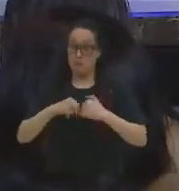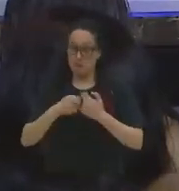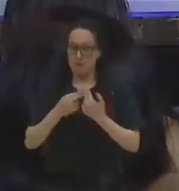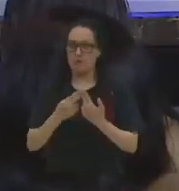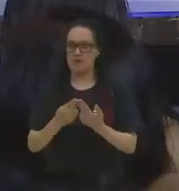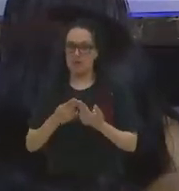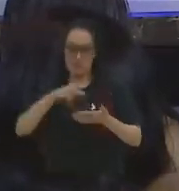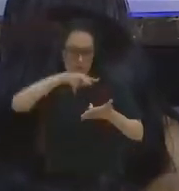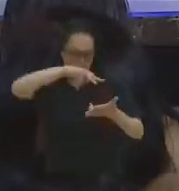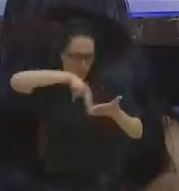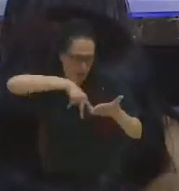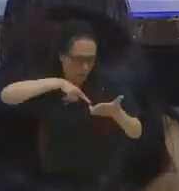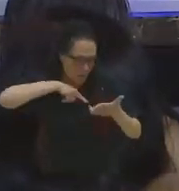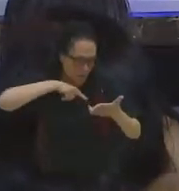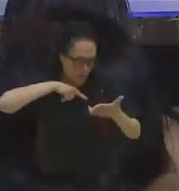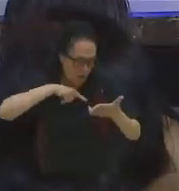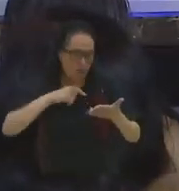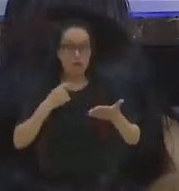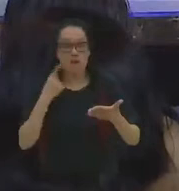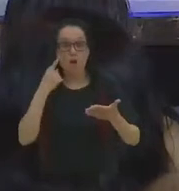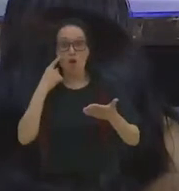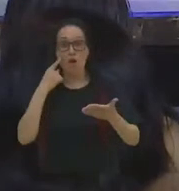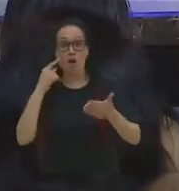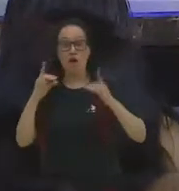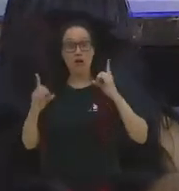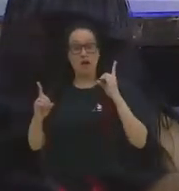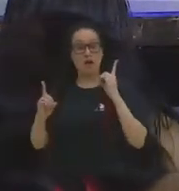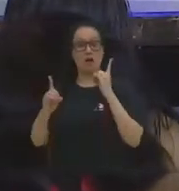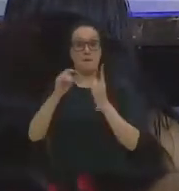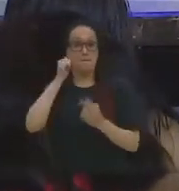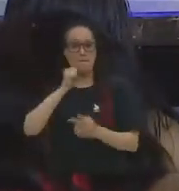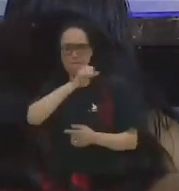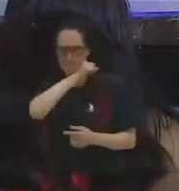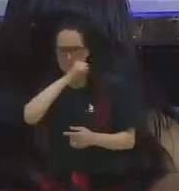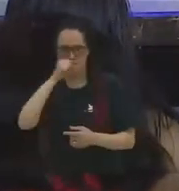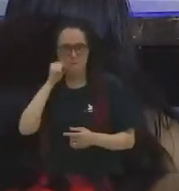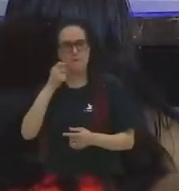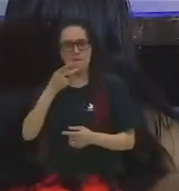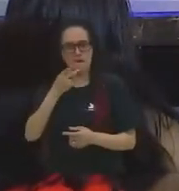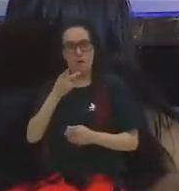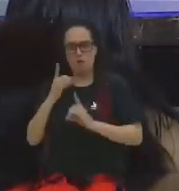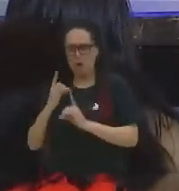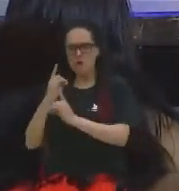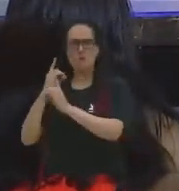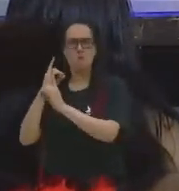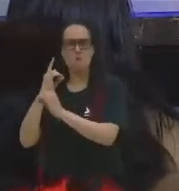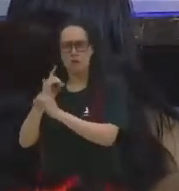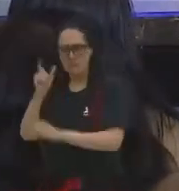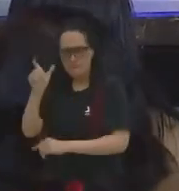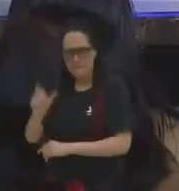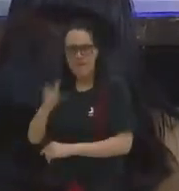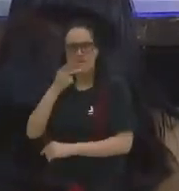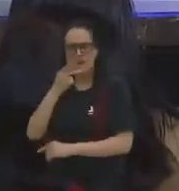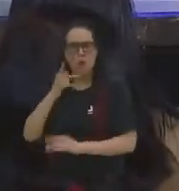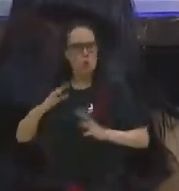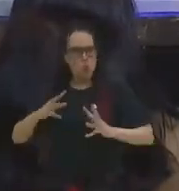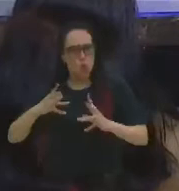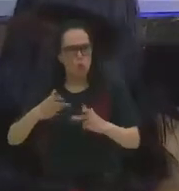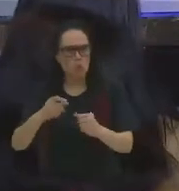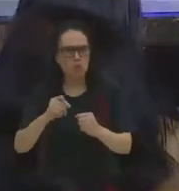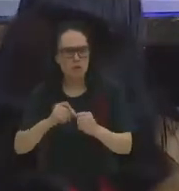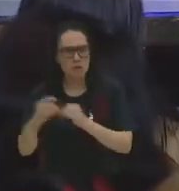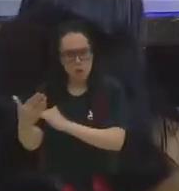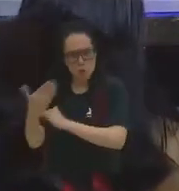encontrei, disse a samaritana, alguém que me disse tudo o que eu fiz, me ajudou a me conhecer,